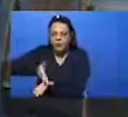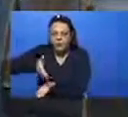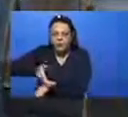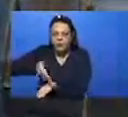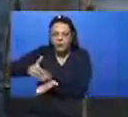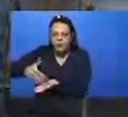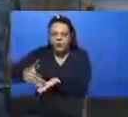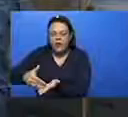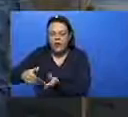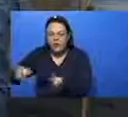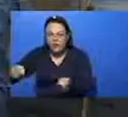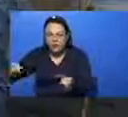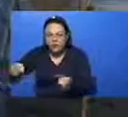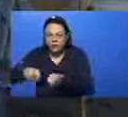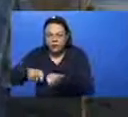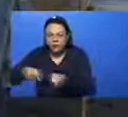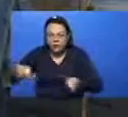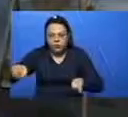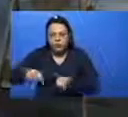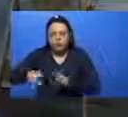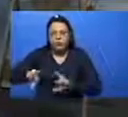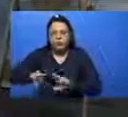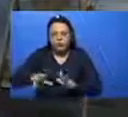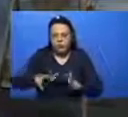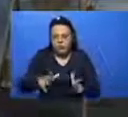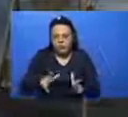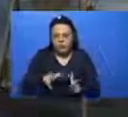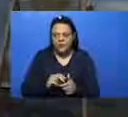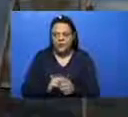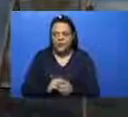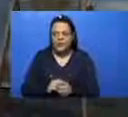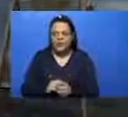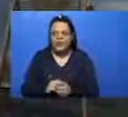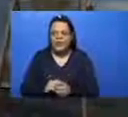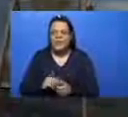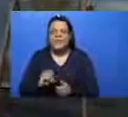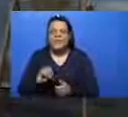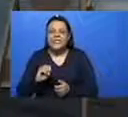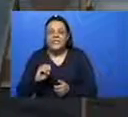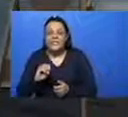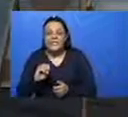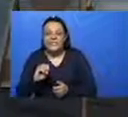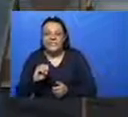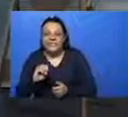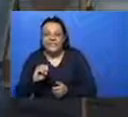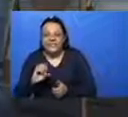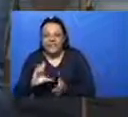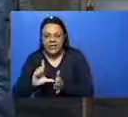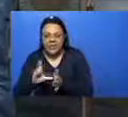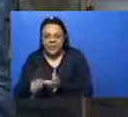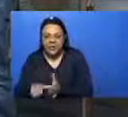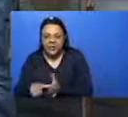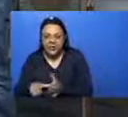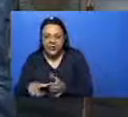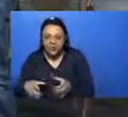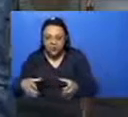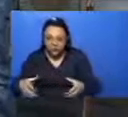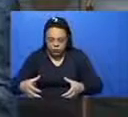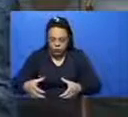Não importa o tamanho, são diferentes. Se eu juntar todos, que eles vão ter um